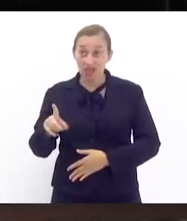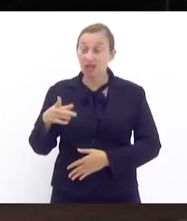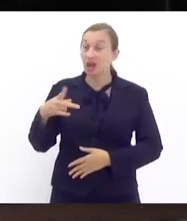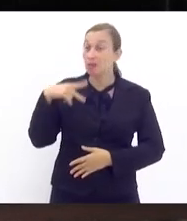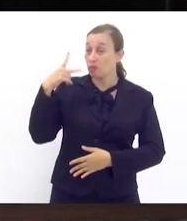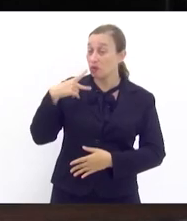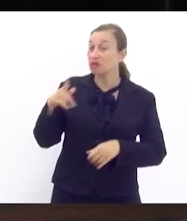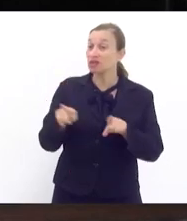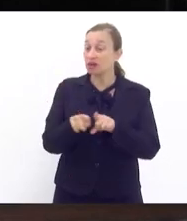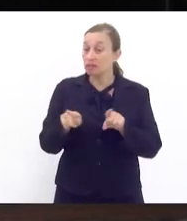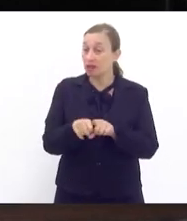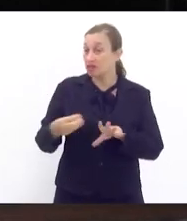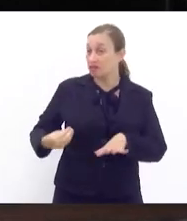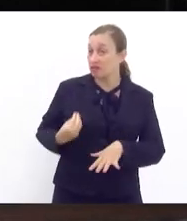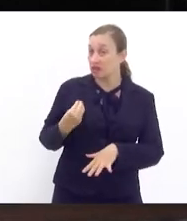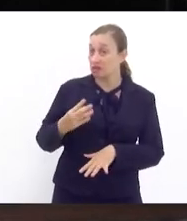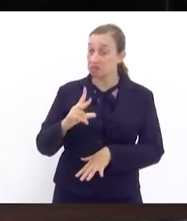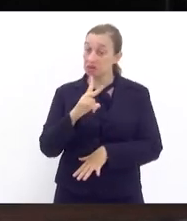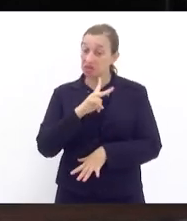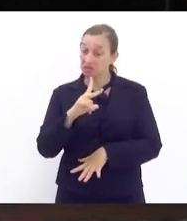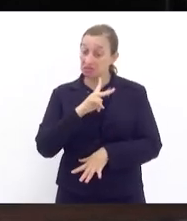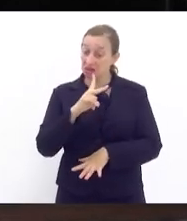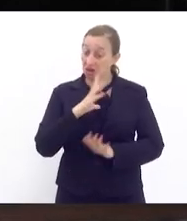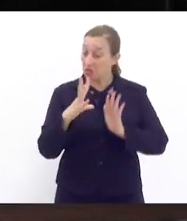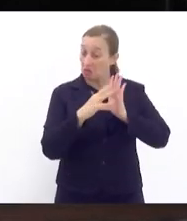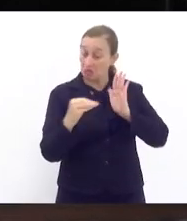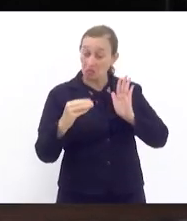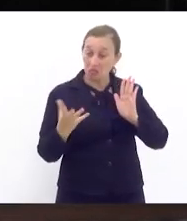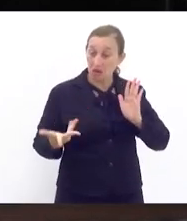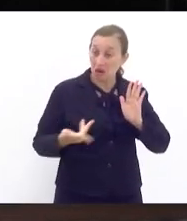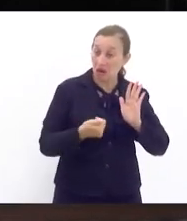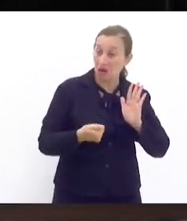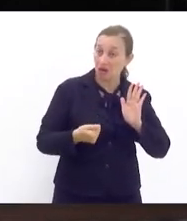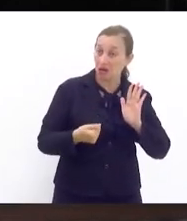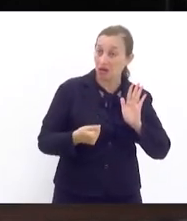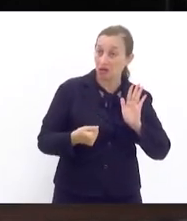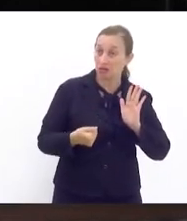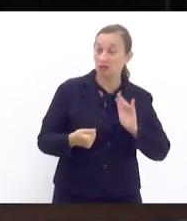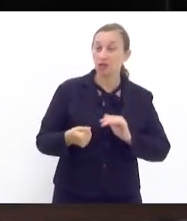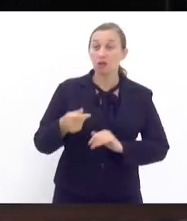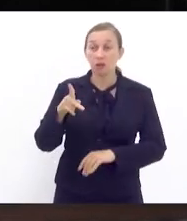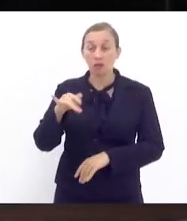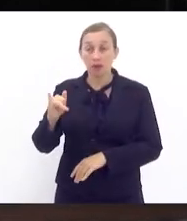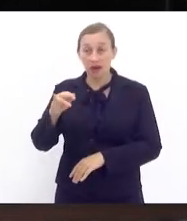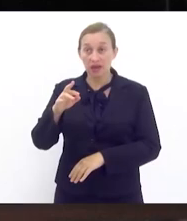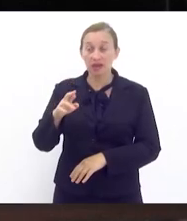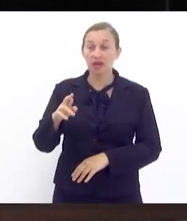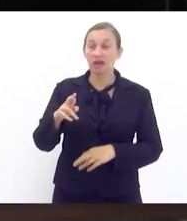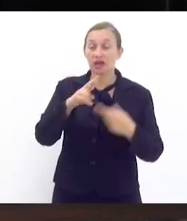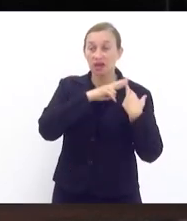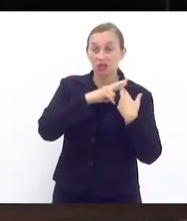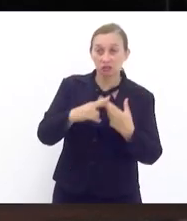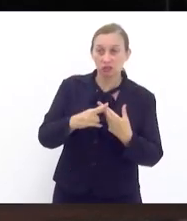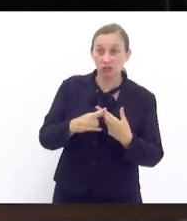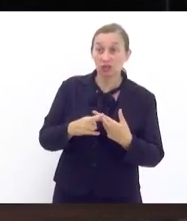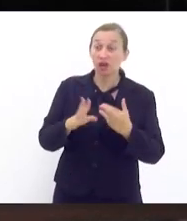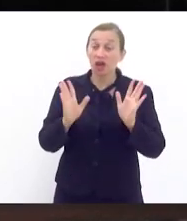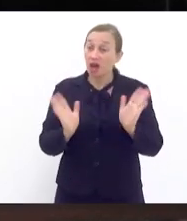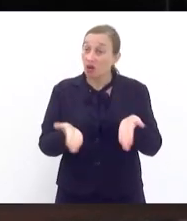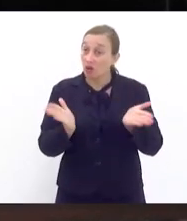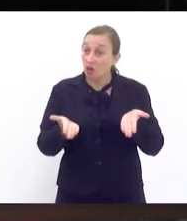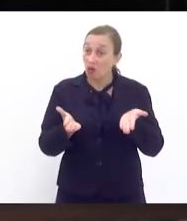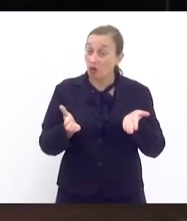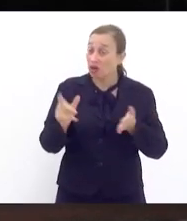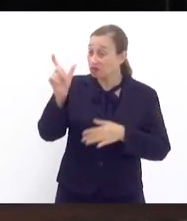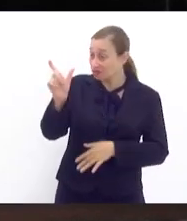particular, nos dando exemplos maravilhosos como a paternidade responsável. Então, Dave, você agora está num lugar